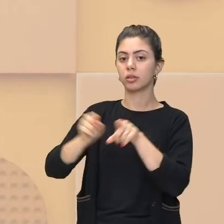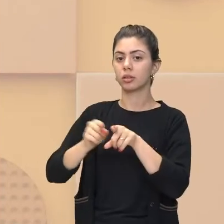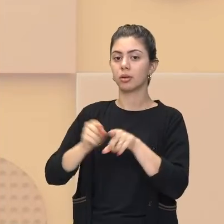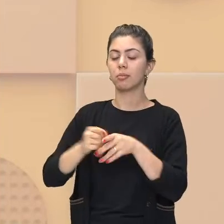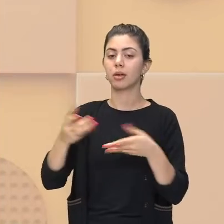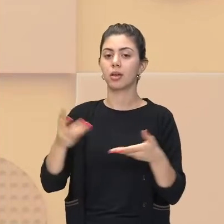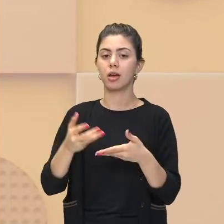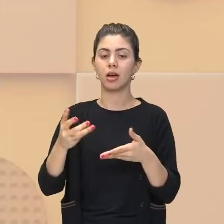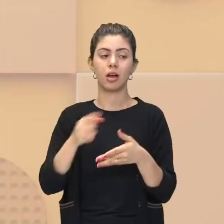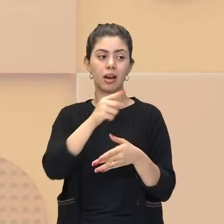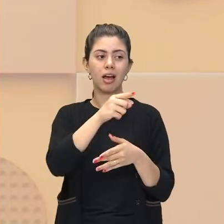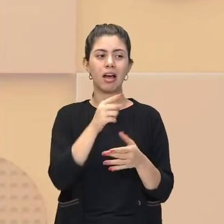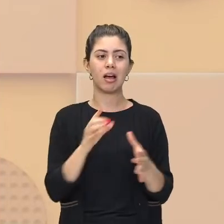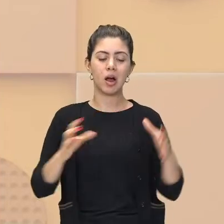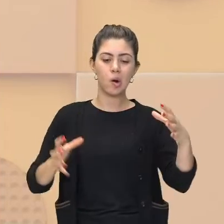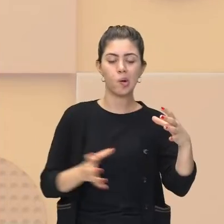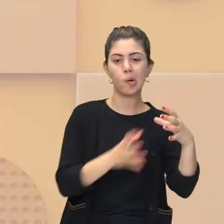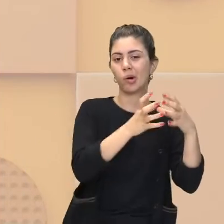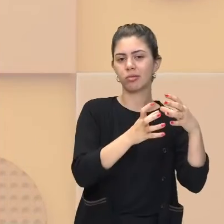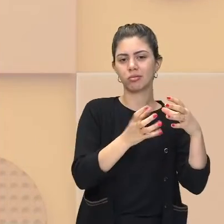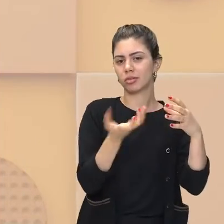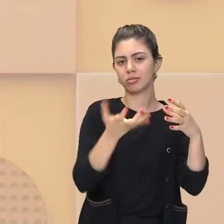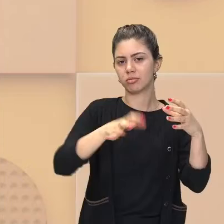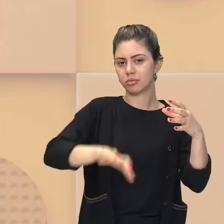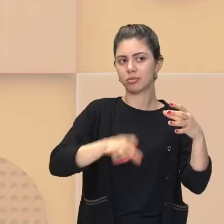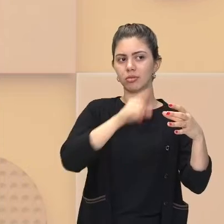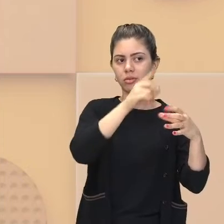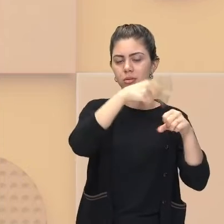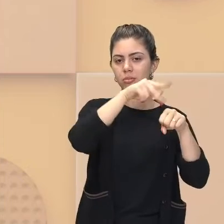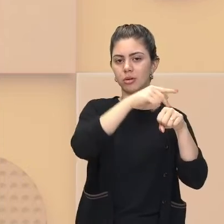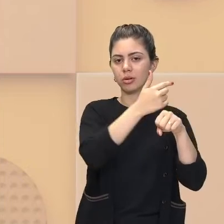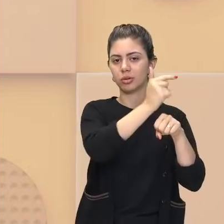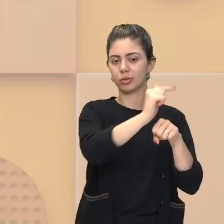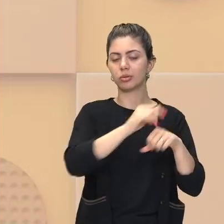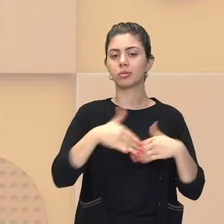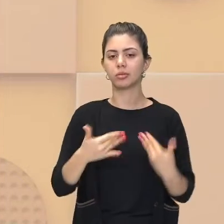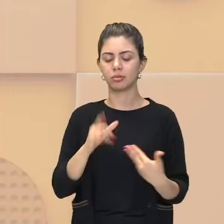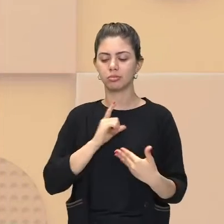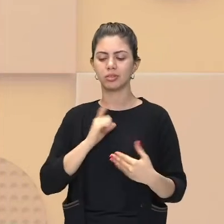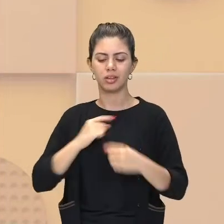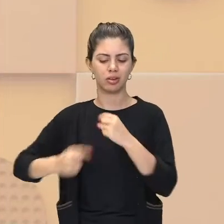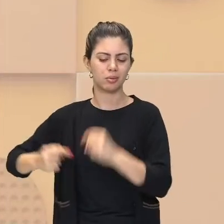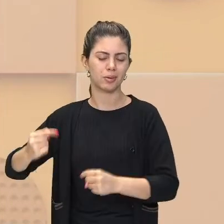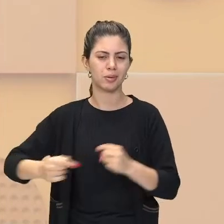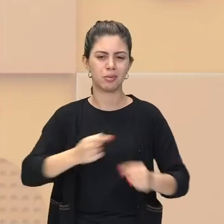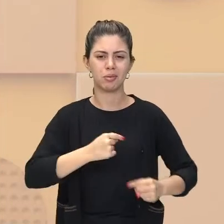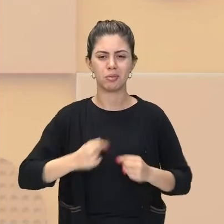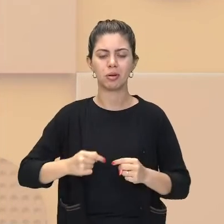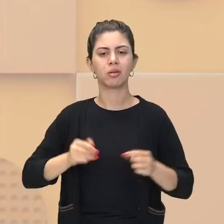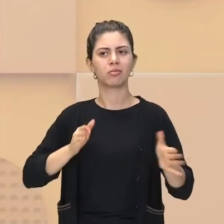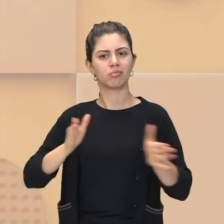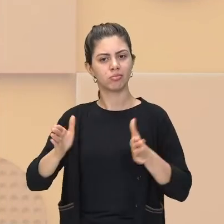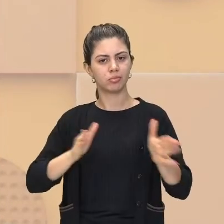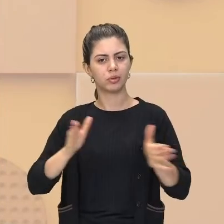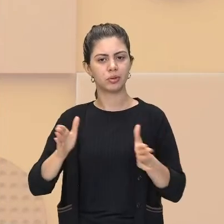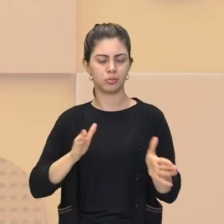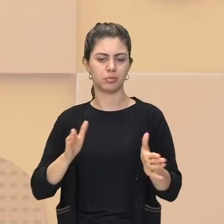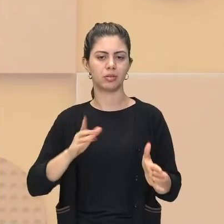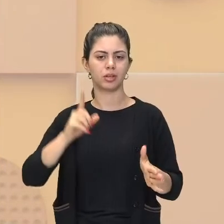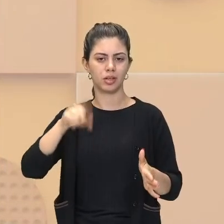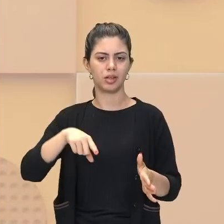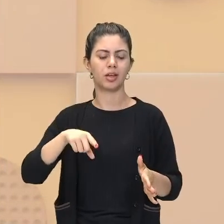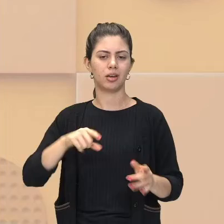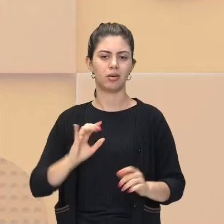de Portugal a Castela. Esse conflito ele vai durar um período. Um